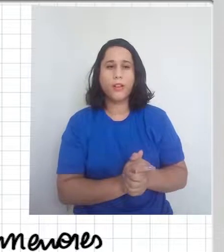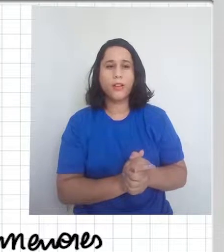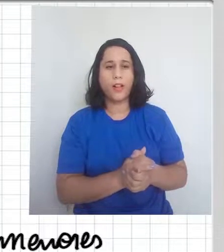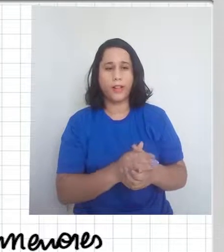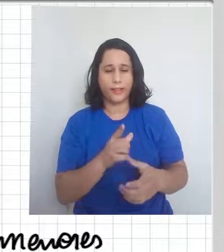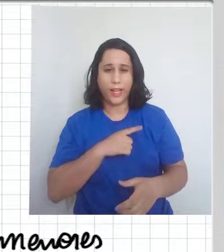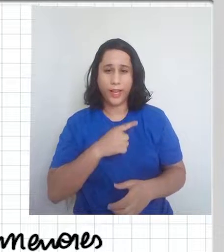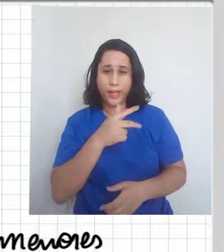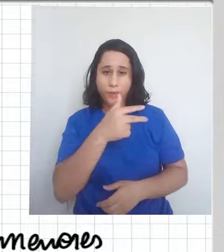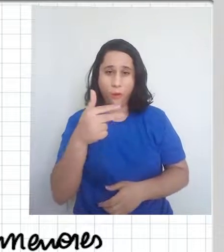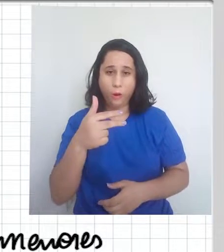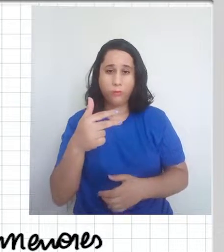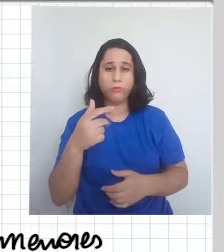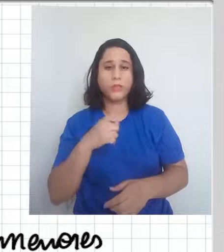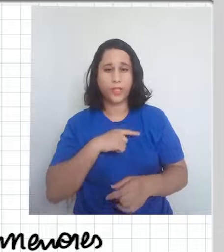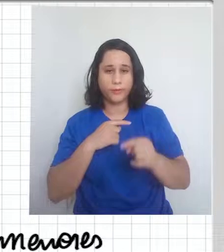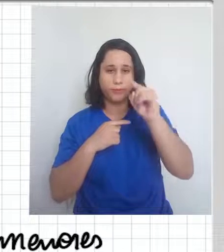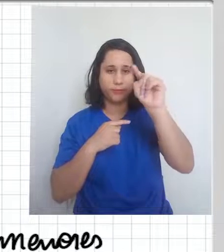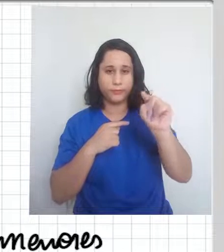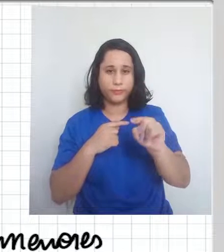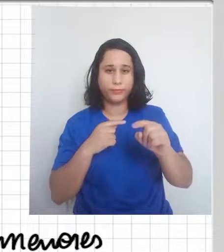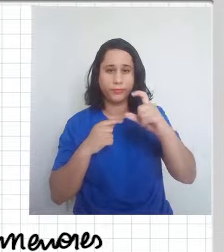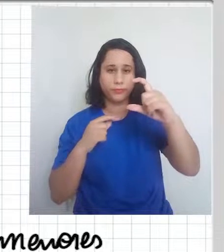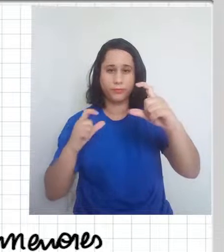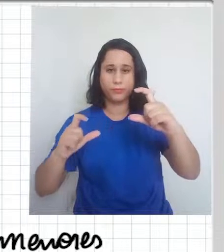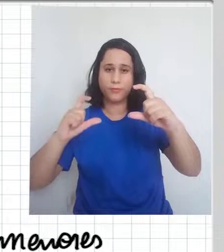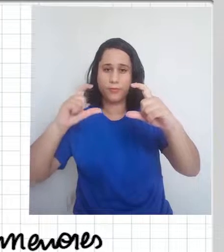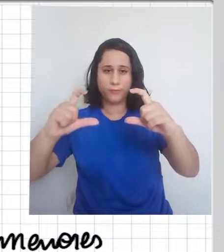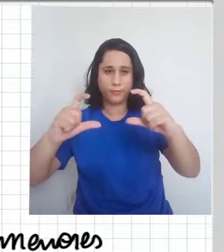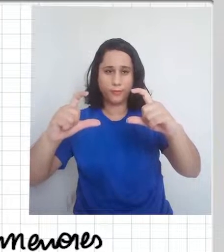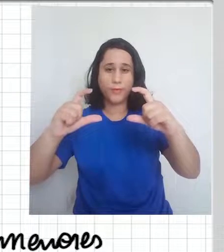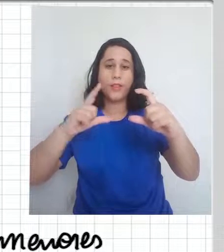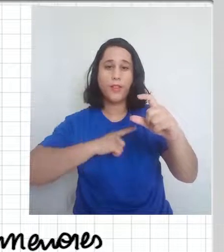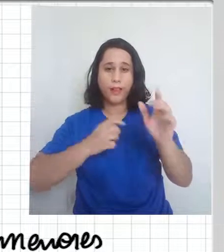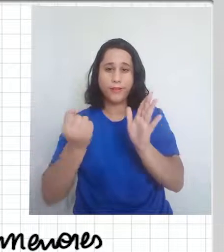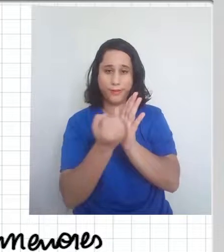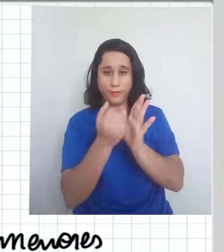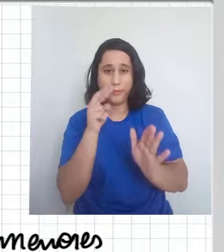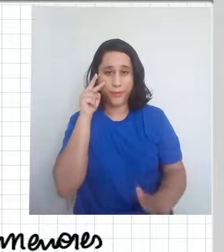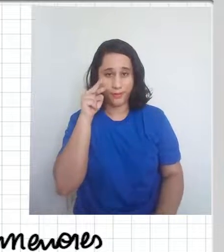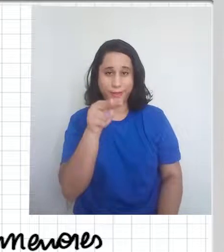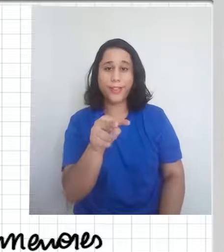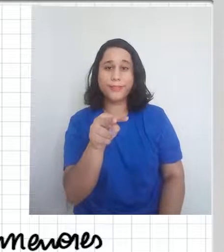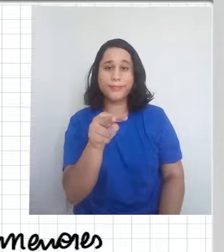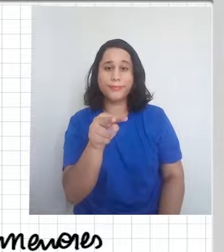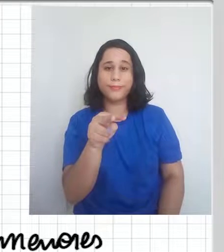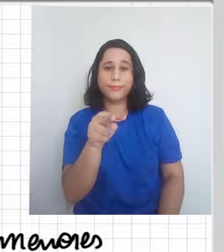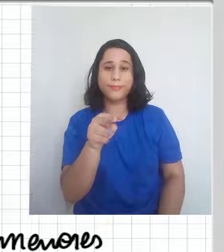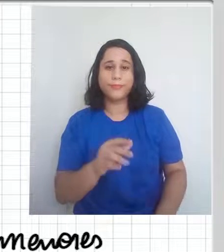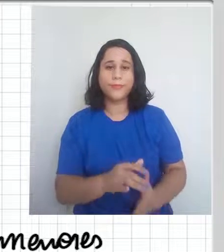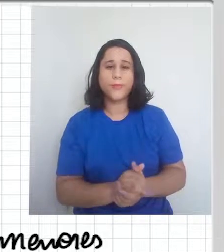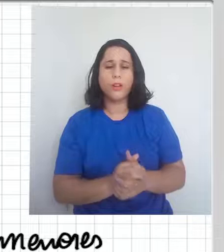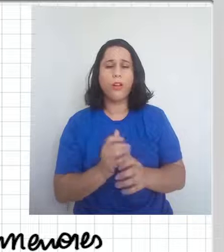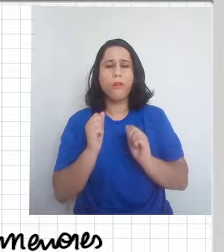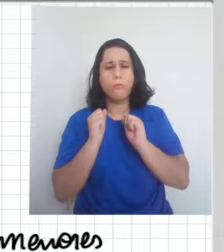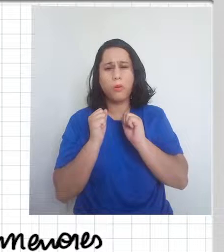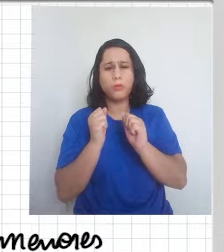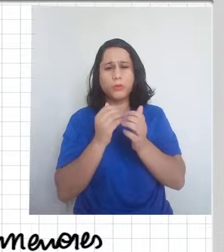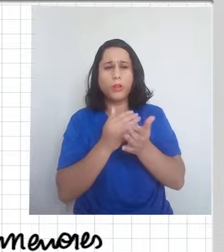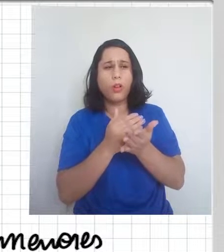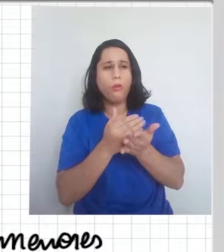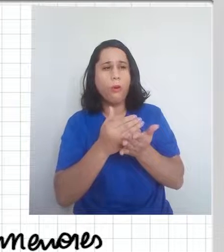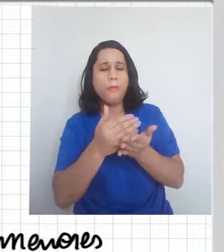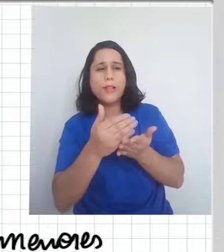Igual, abro uma chave, né? Esse símbolozinho aí que você está vendo na tela. Aí começa a